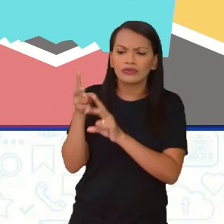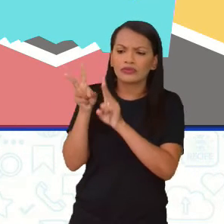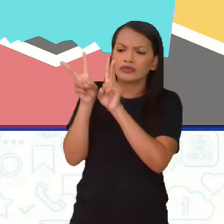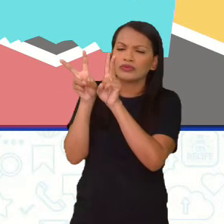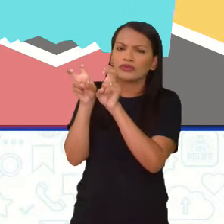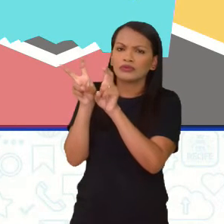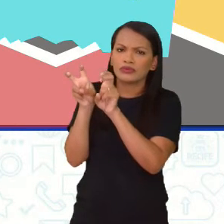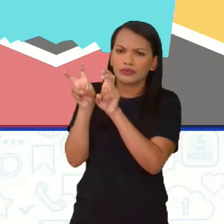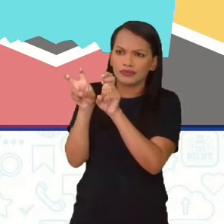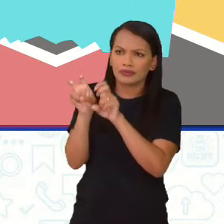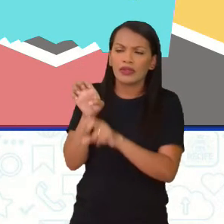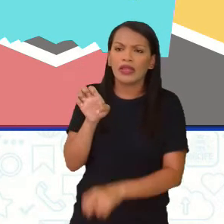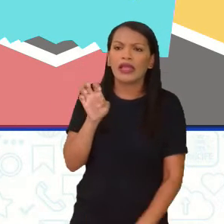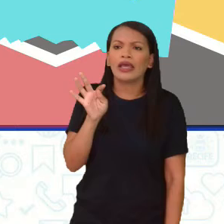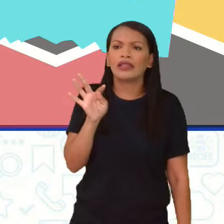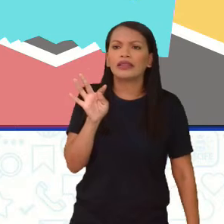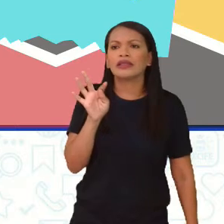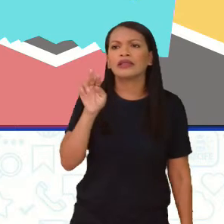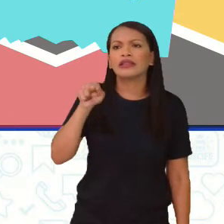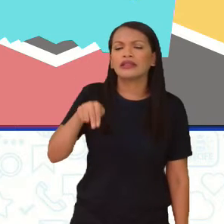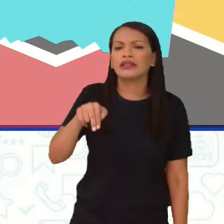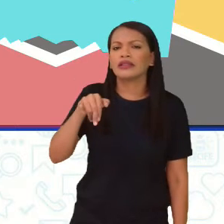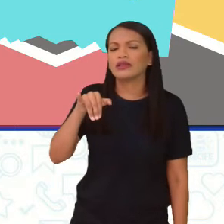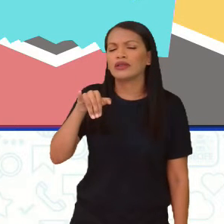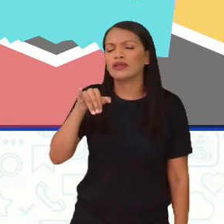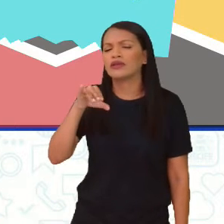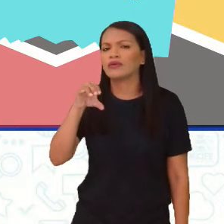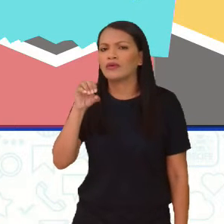temática étnico-racial, que é a Djamila